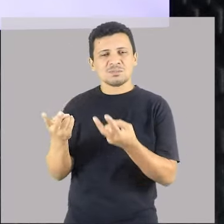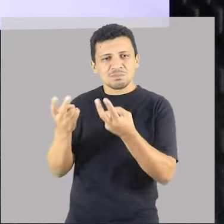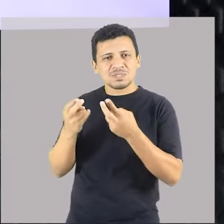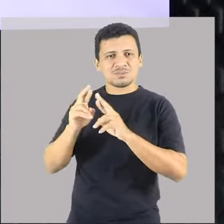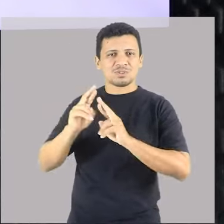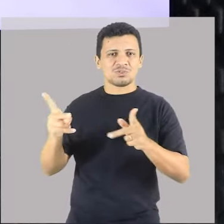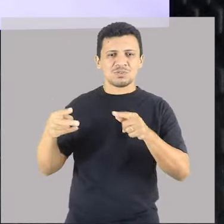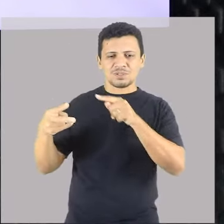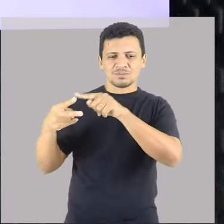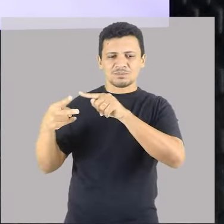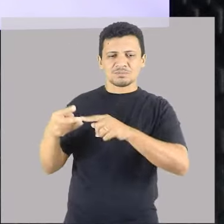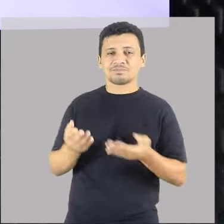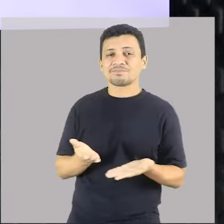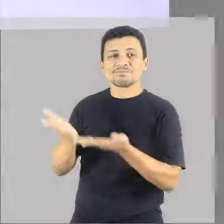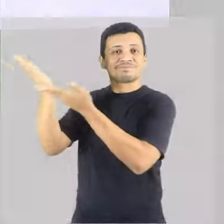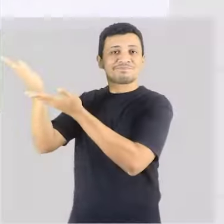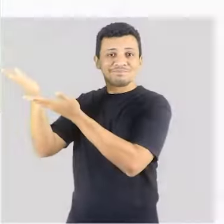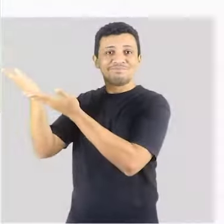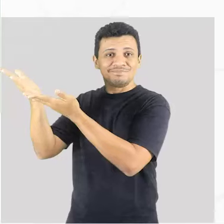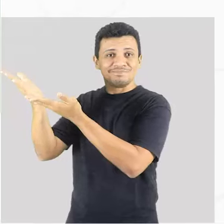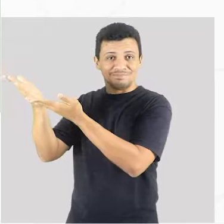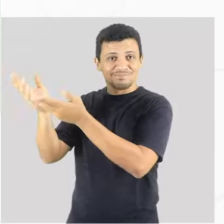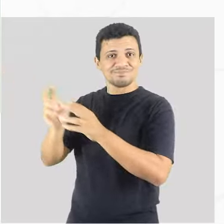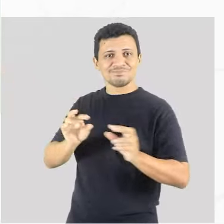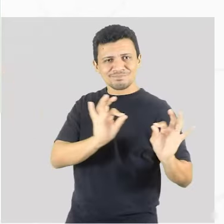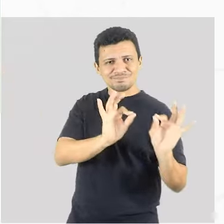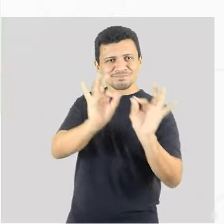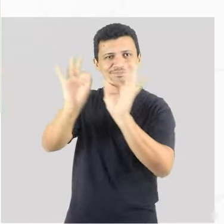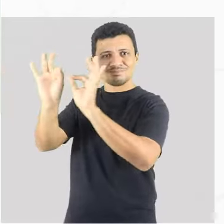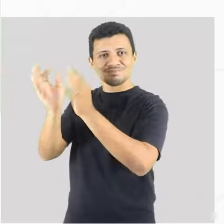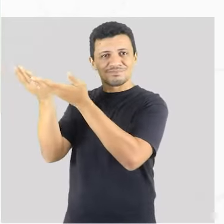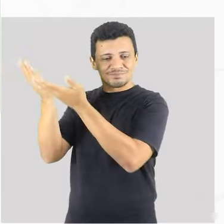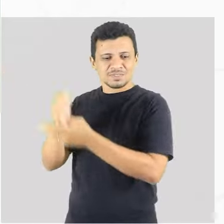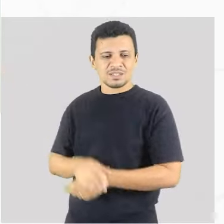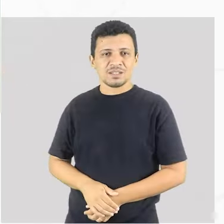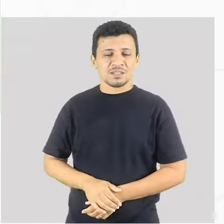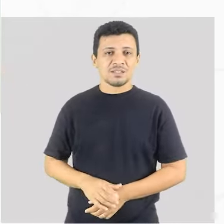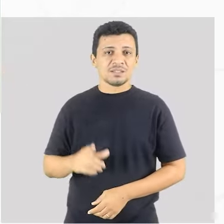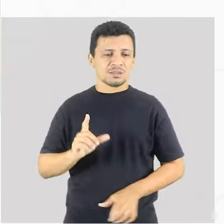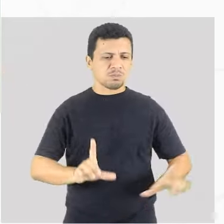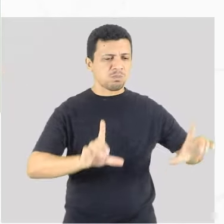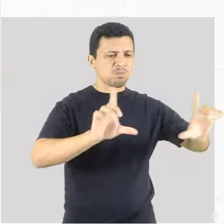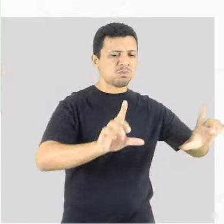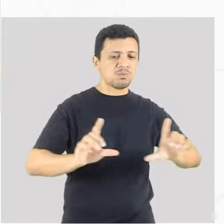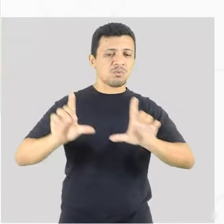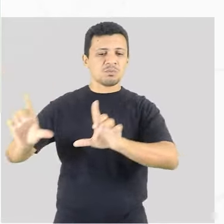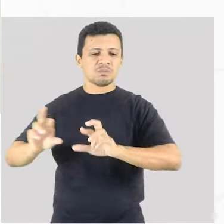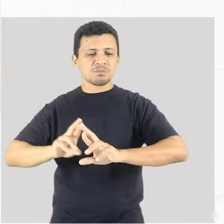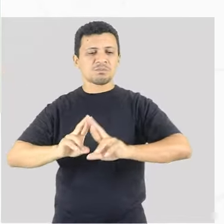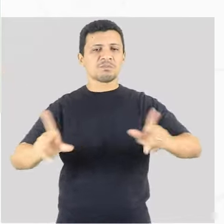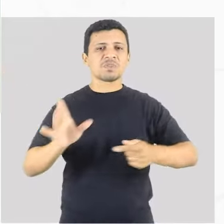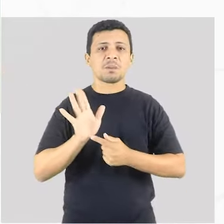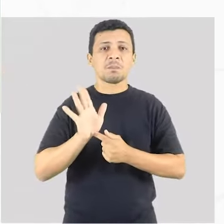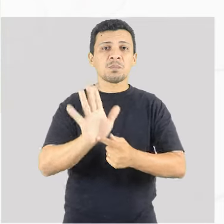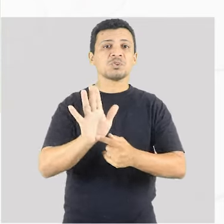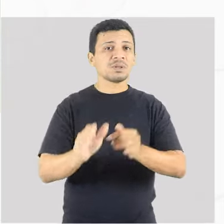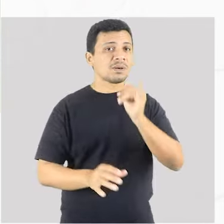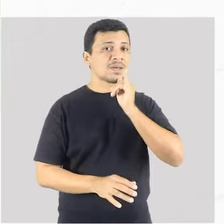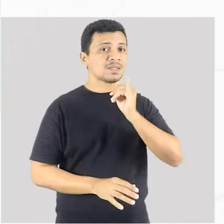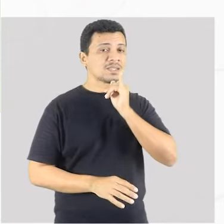aqui olhar essa próxima imagem que fica mais fácil da gente perceber Nós temos duas imagens distintas que vão exemplificar claramente